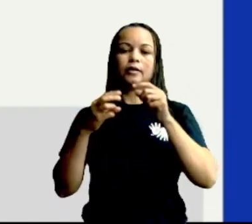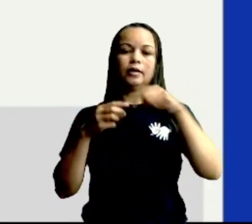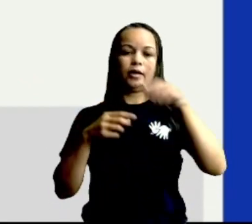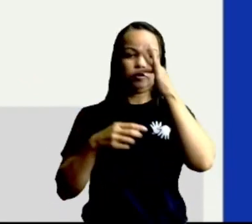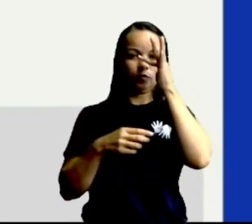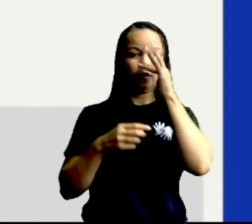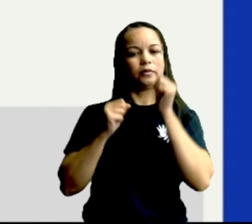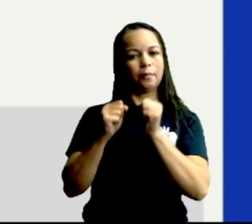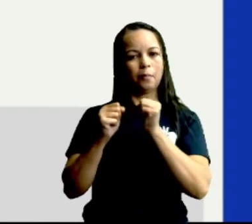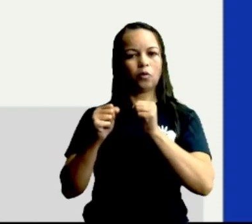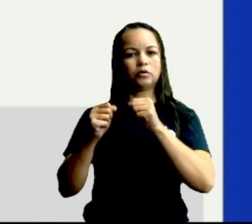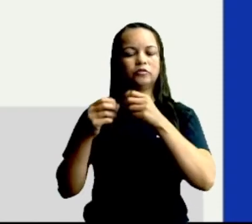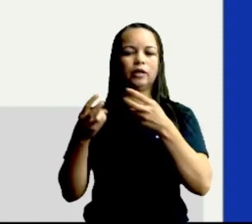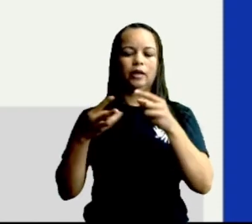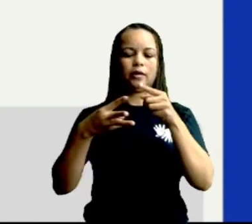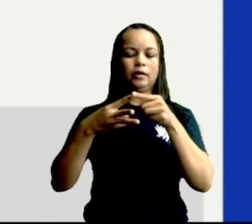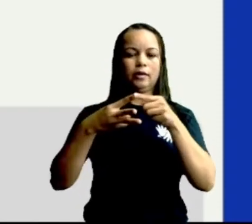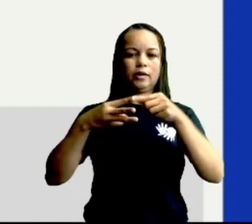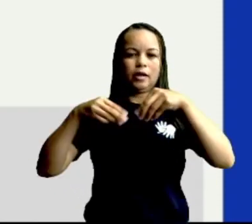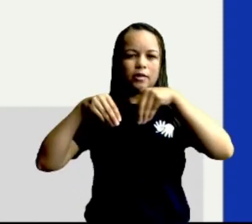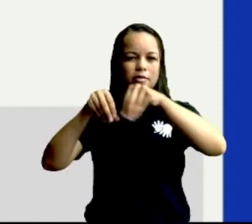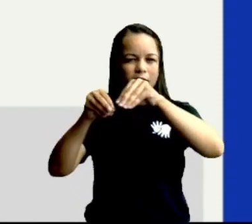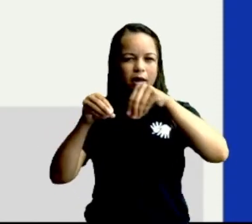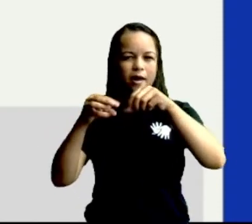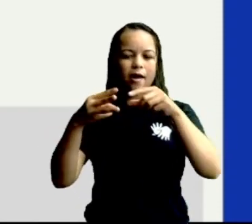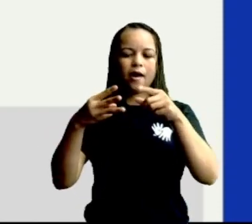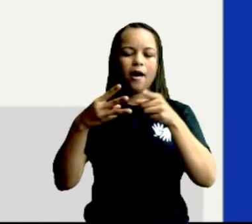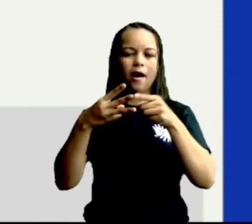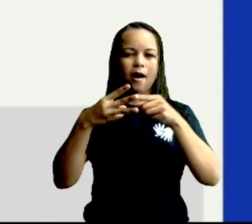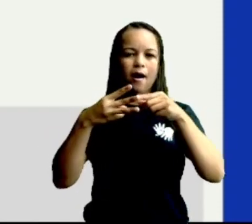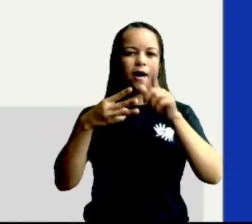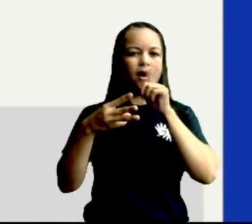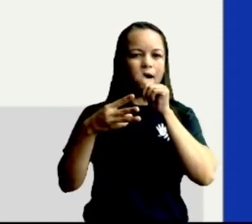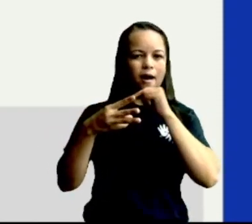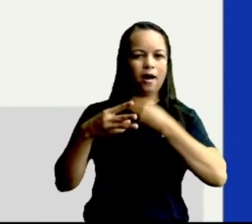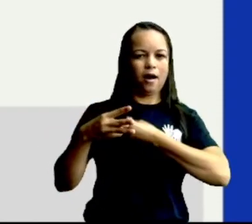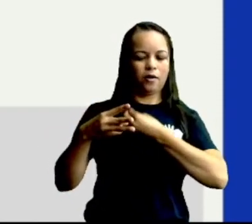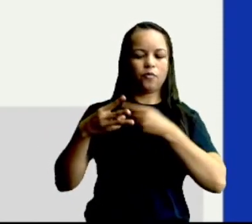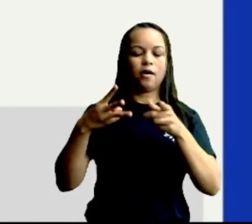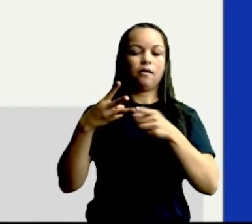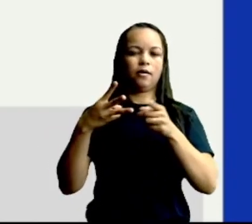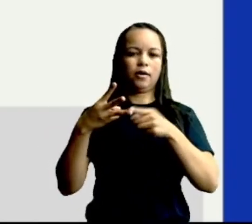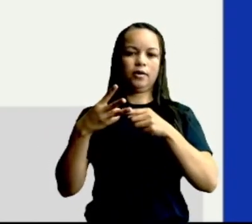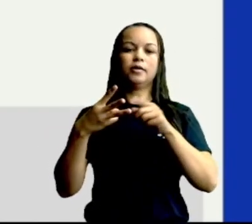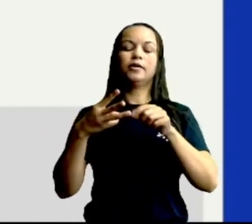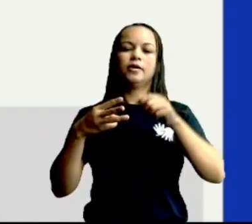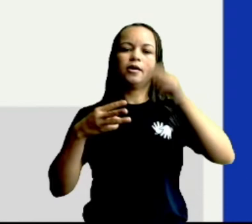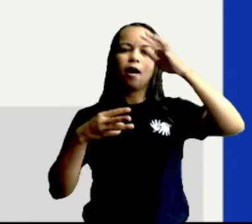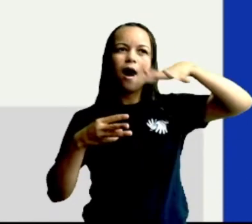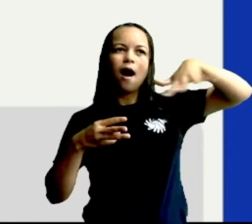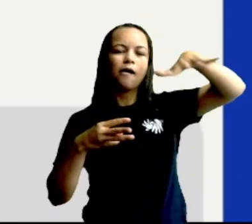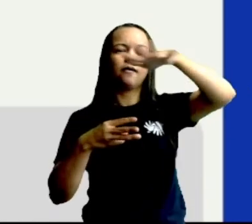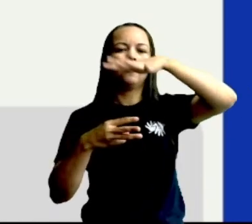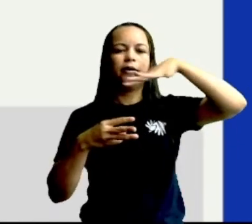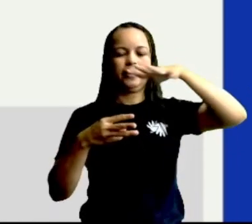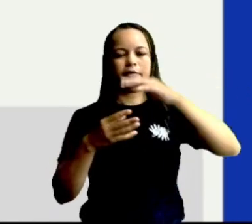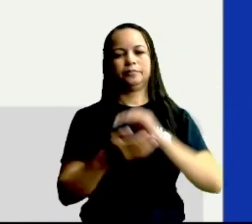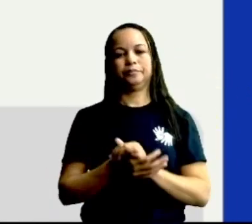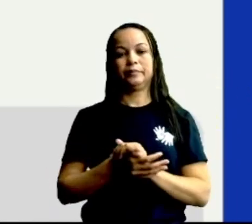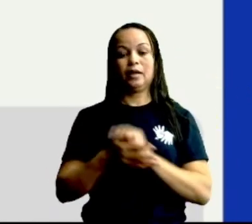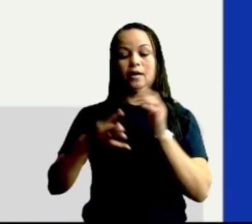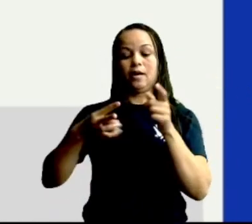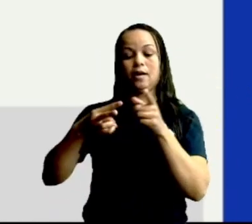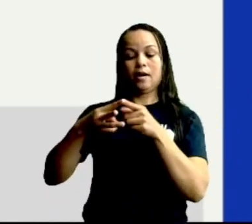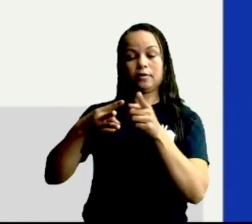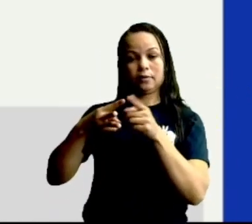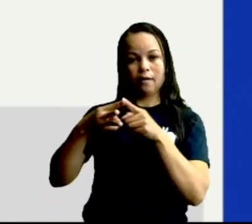Quais são? Ambiente terrestre, aquático ou aéreo. As